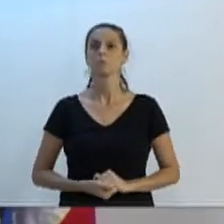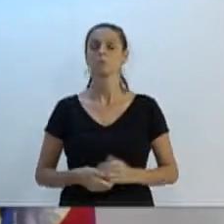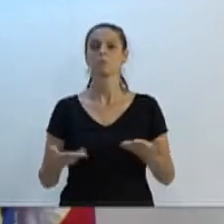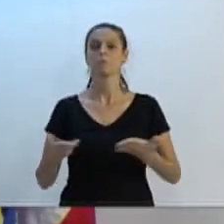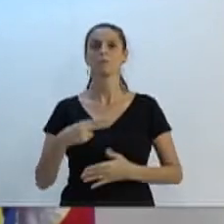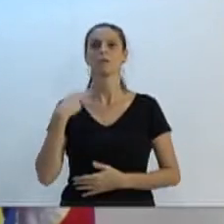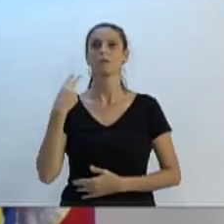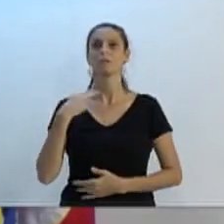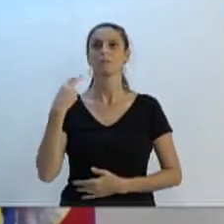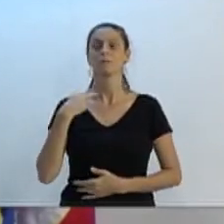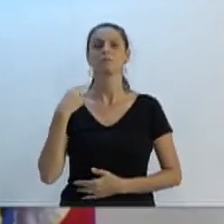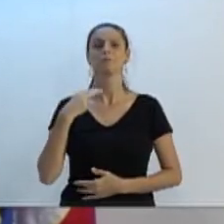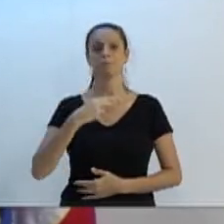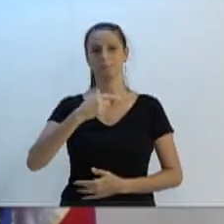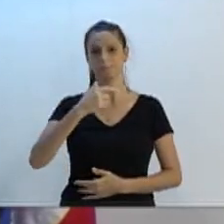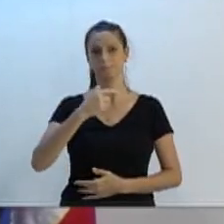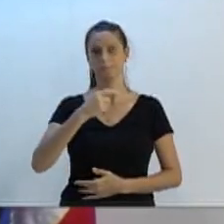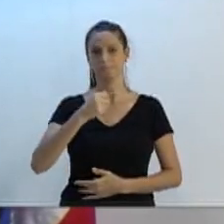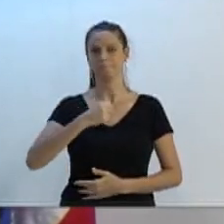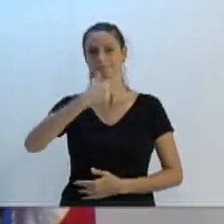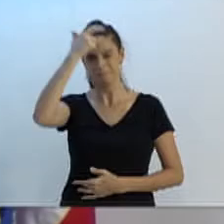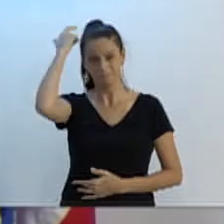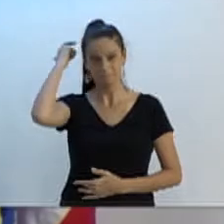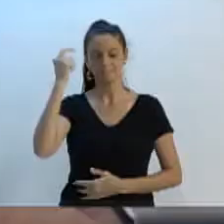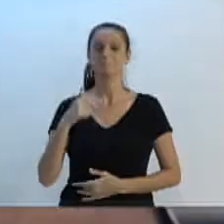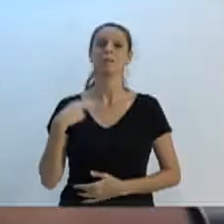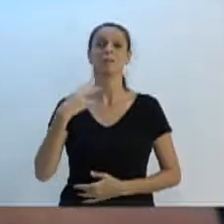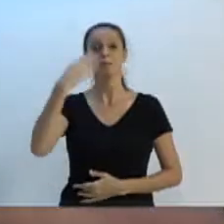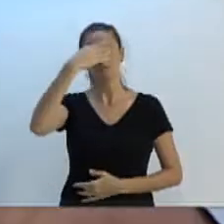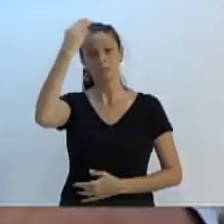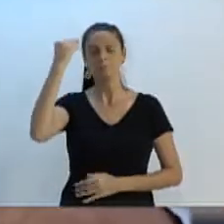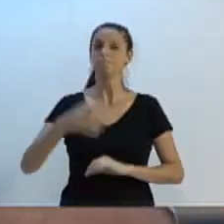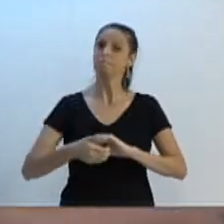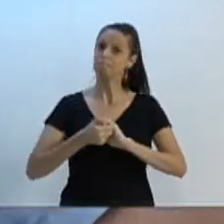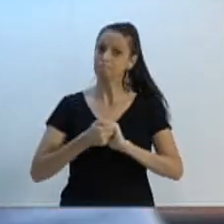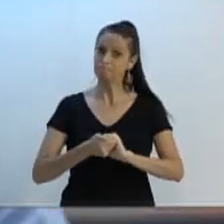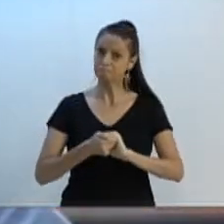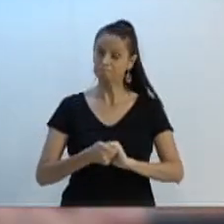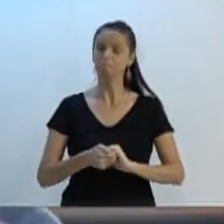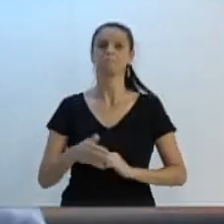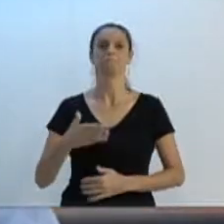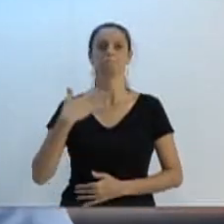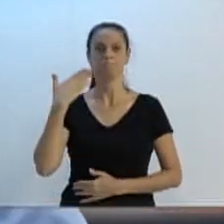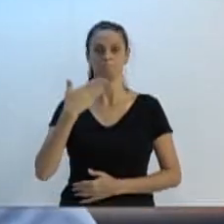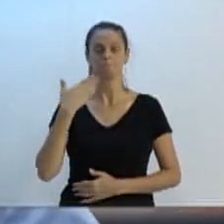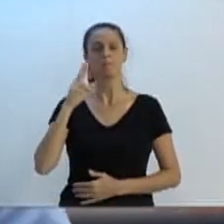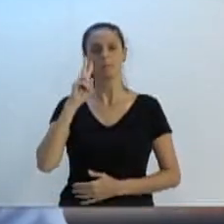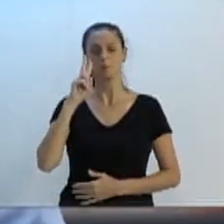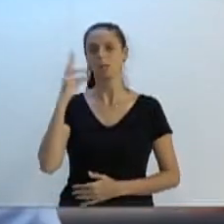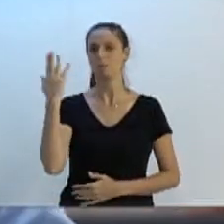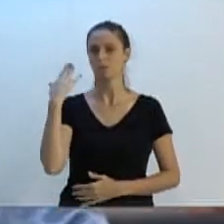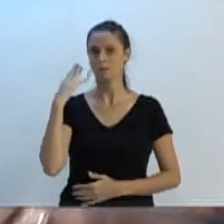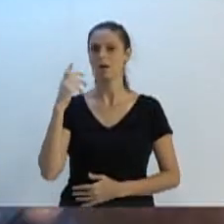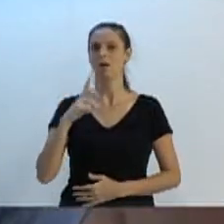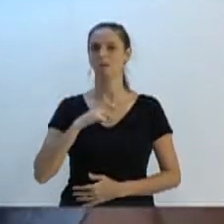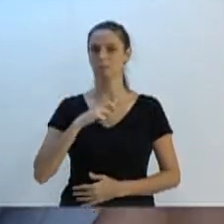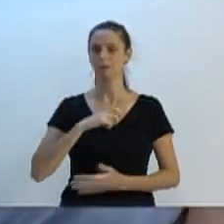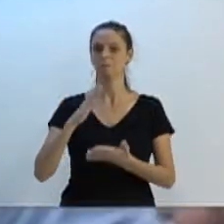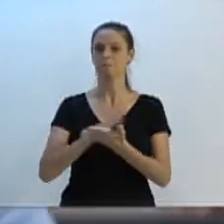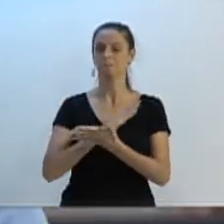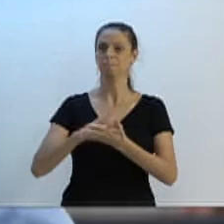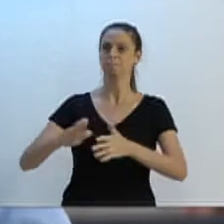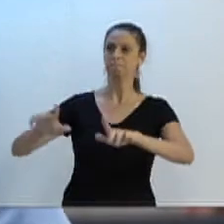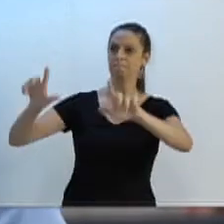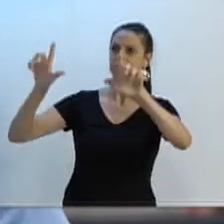vereador adriano eu adoro matias quero cumprimentar pelo pronunciamento me recordo aí de alguns outdoor diz que